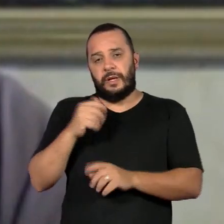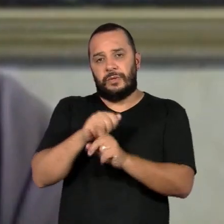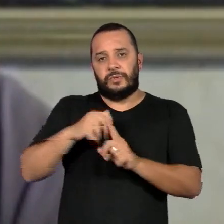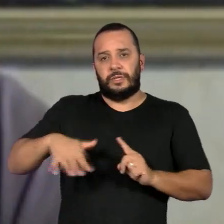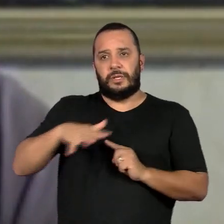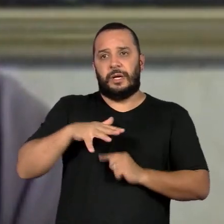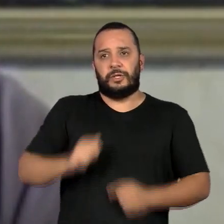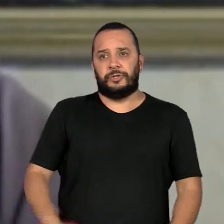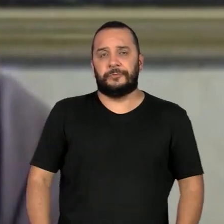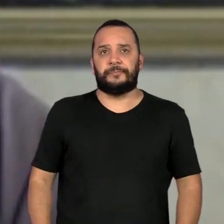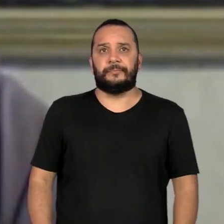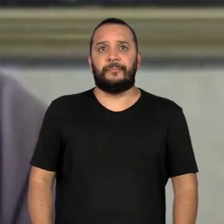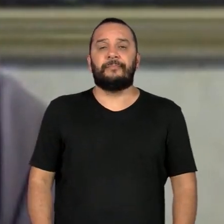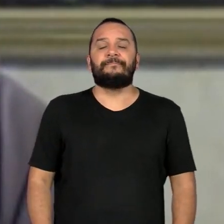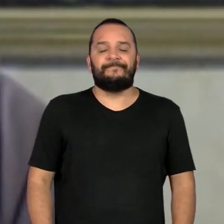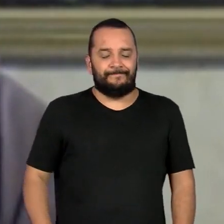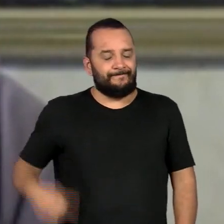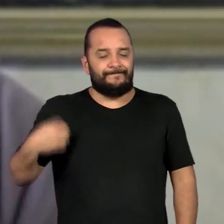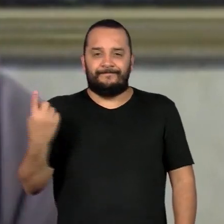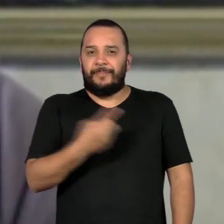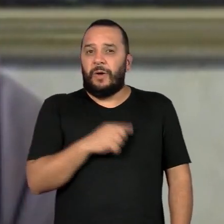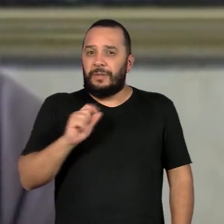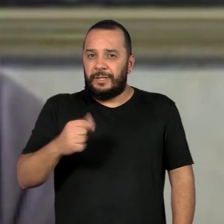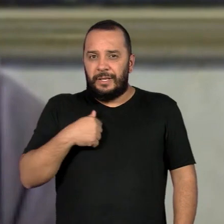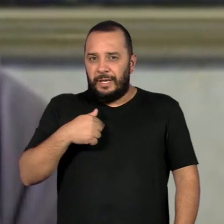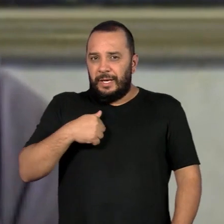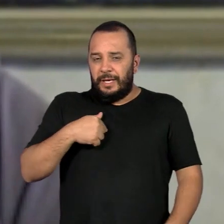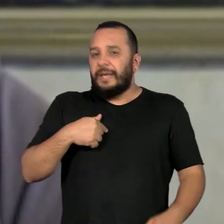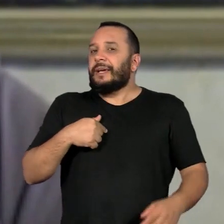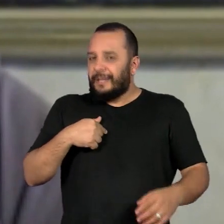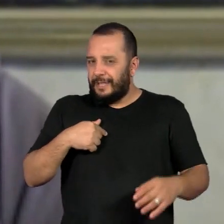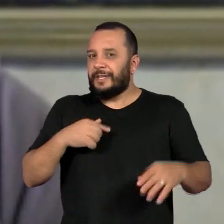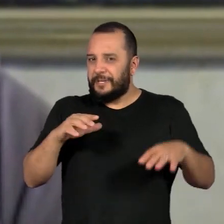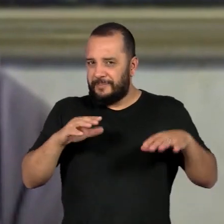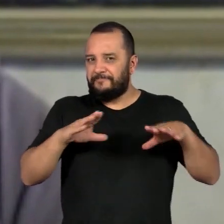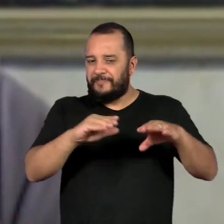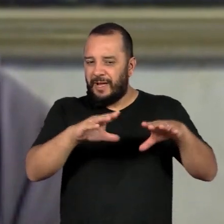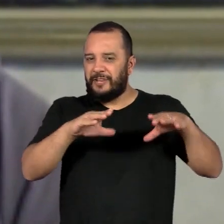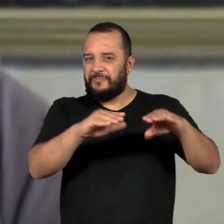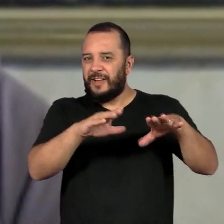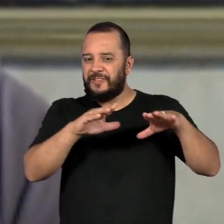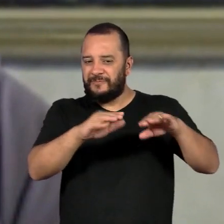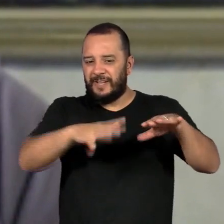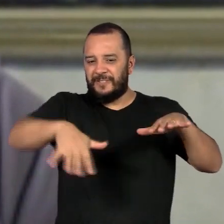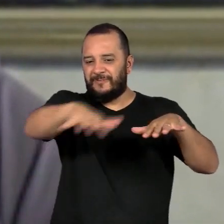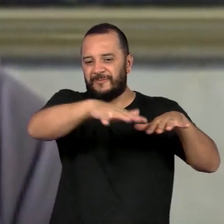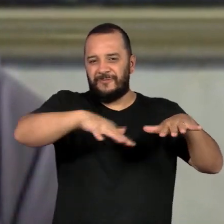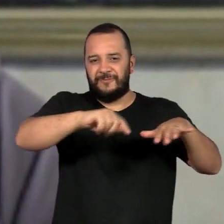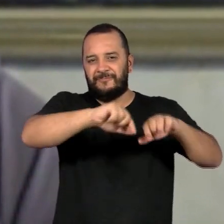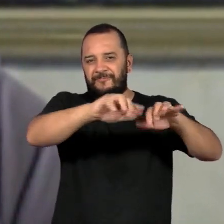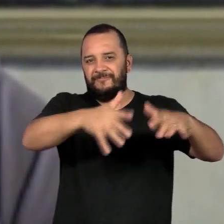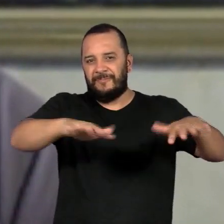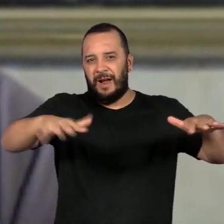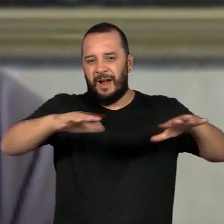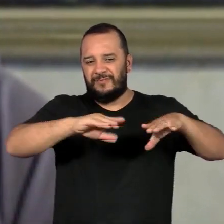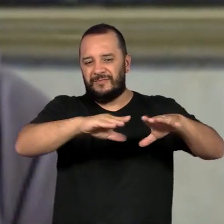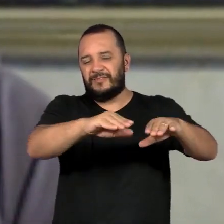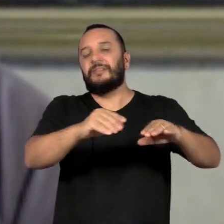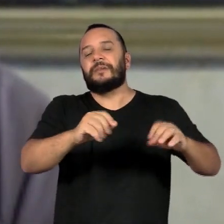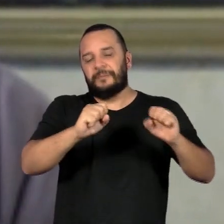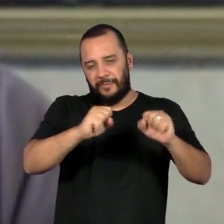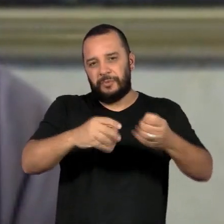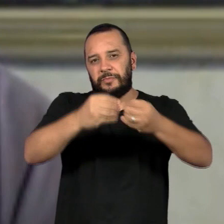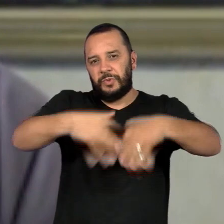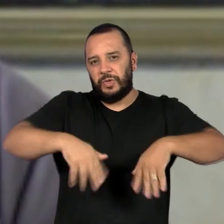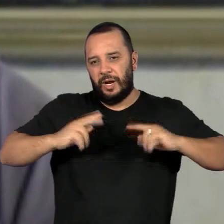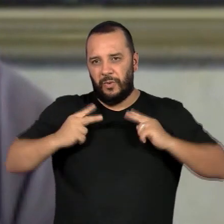está causando uma alteração que vai certamente trazer grandes prejuízos para o ser humano, para a atividade humana e para